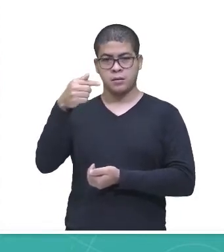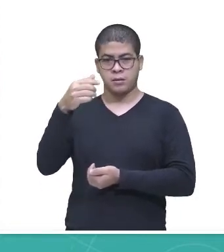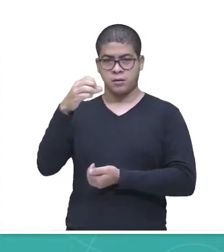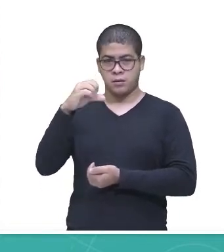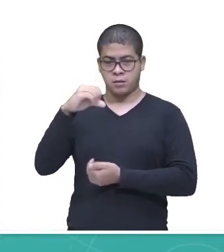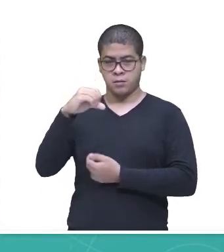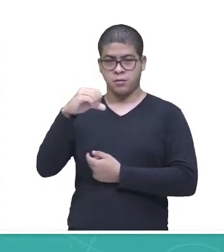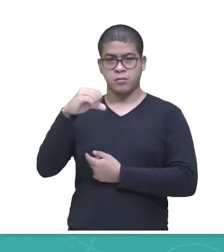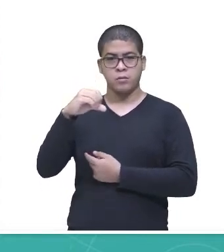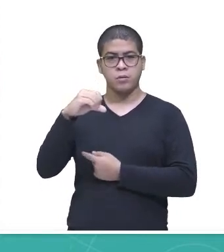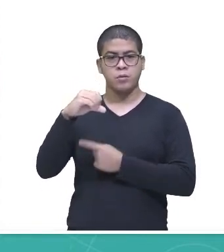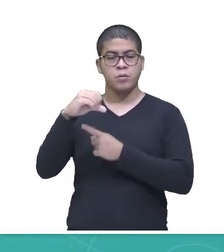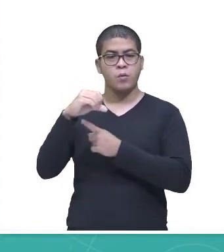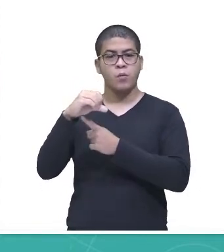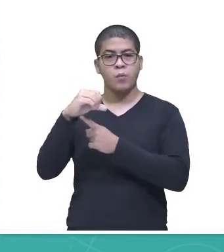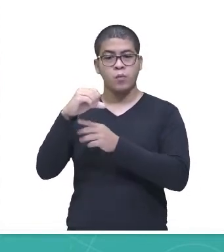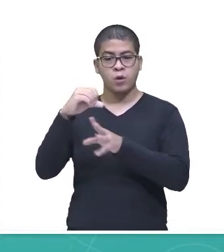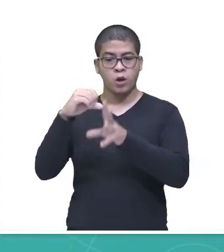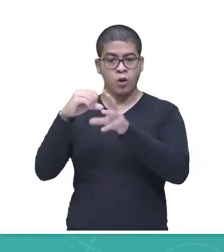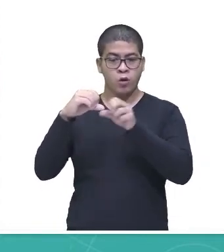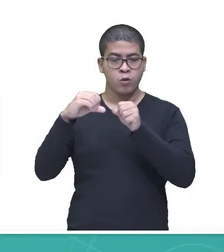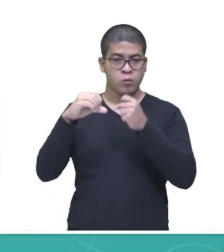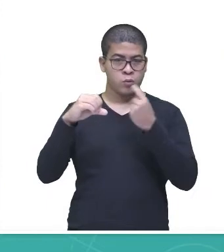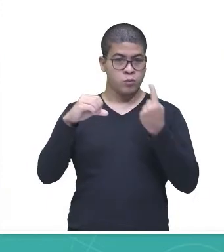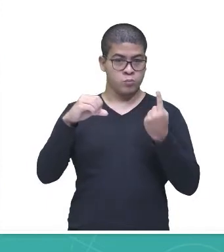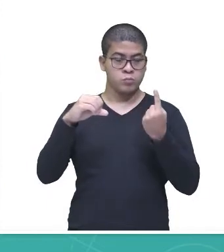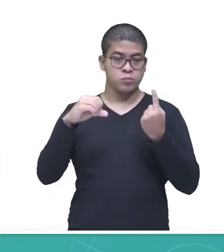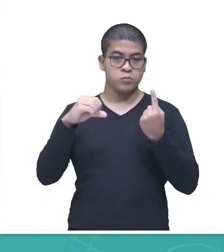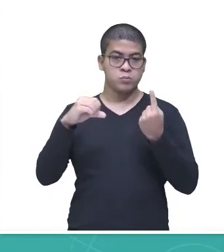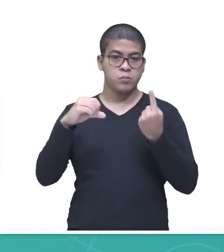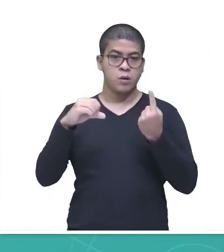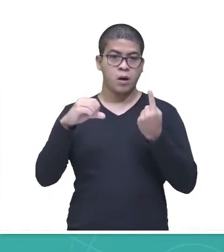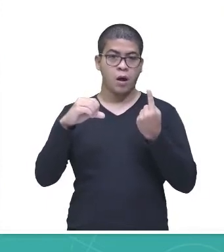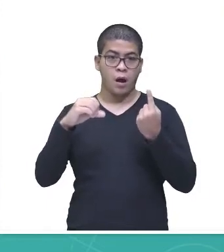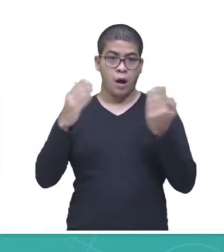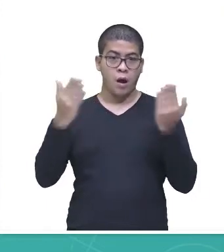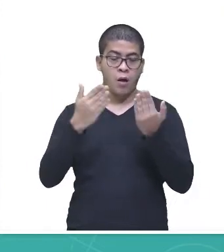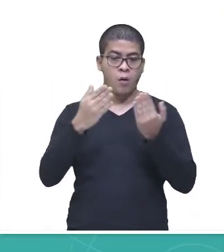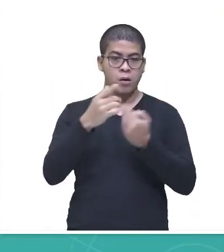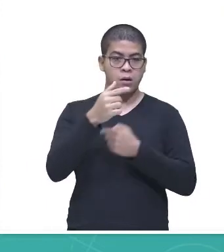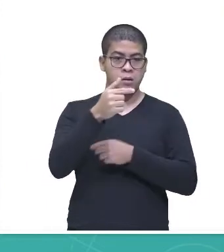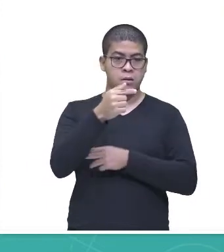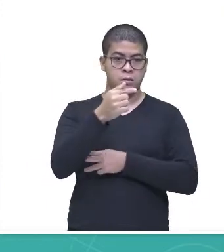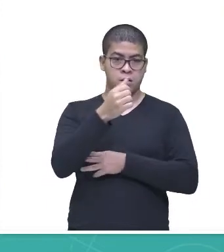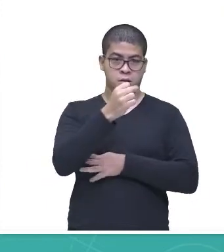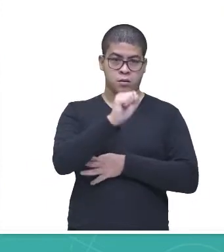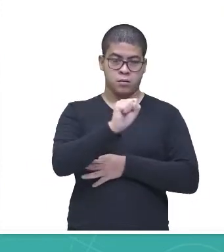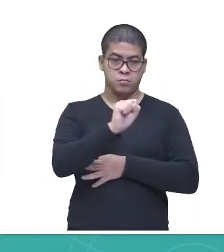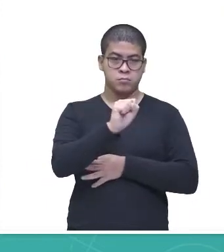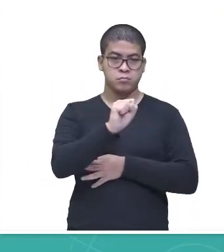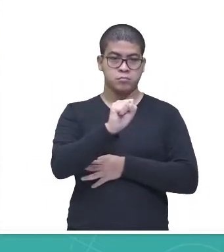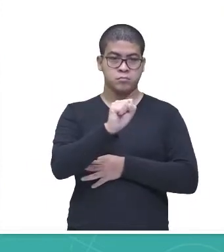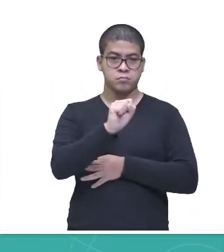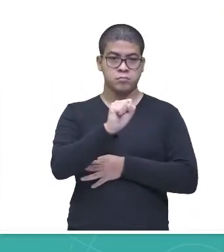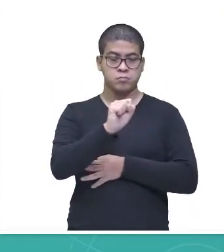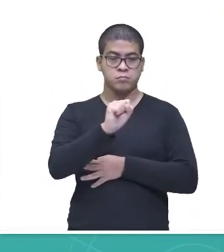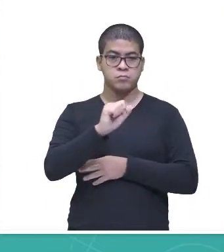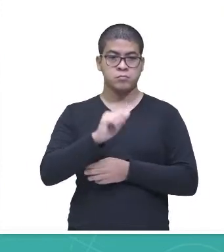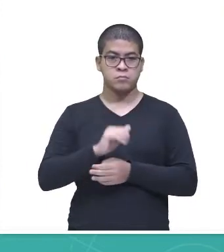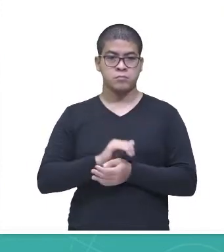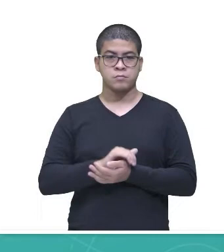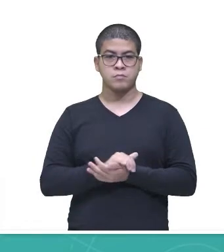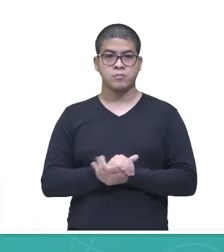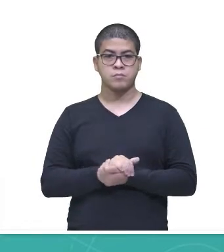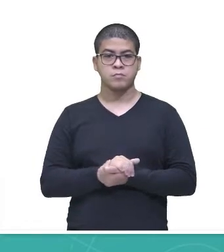fez? A gente pegou 1 grau desse 79 e ficou aqui, ó. Ficou sobrando 78